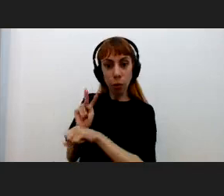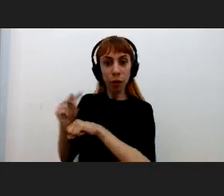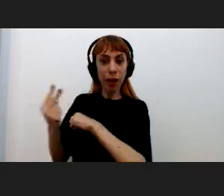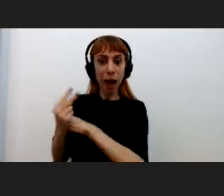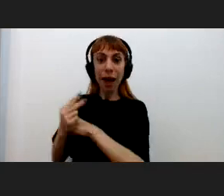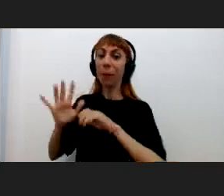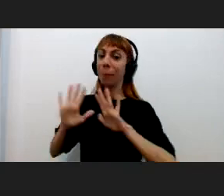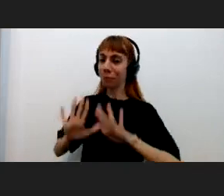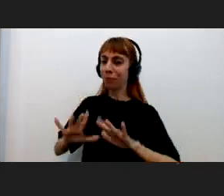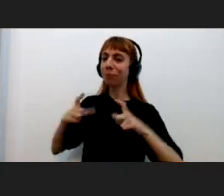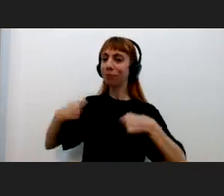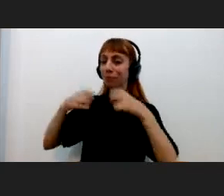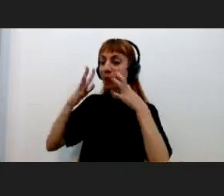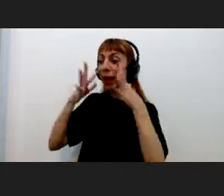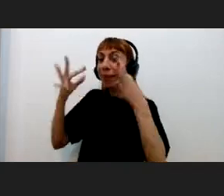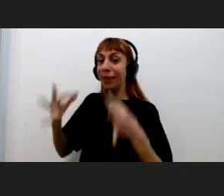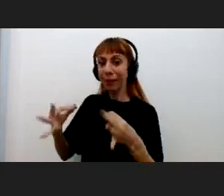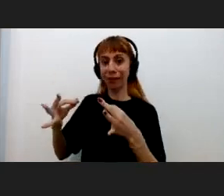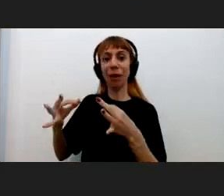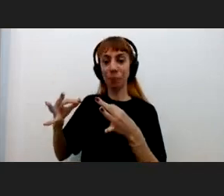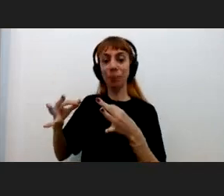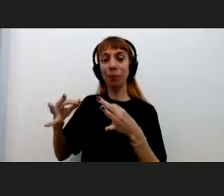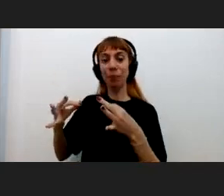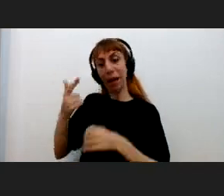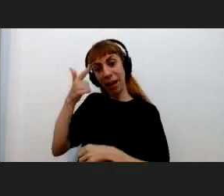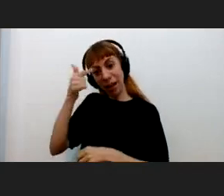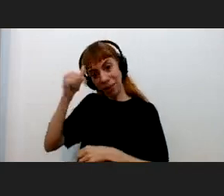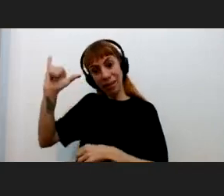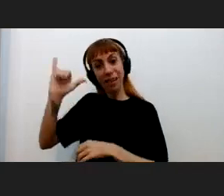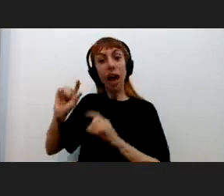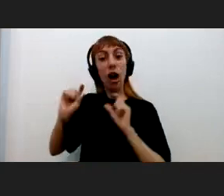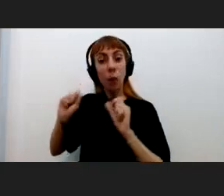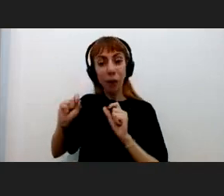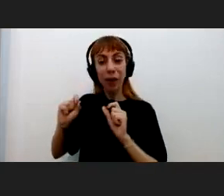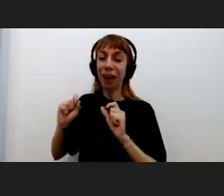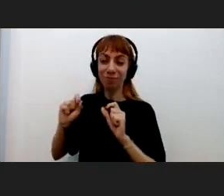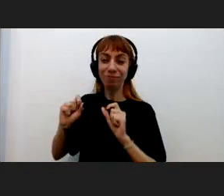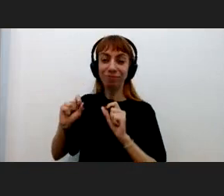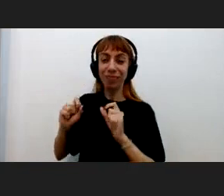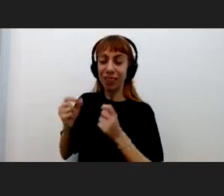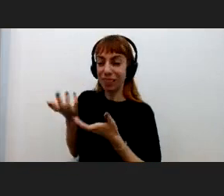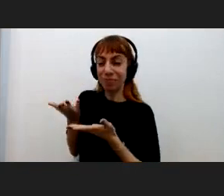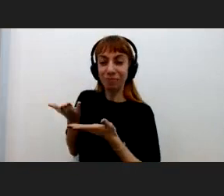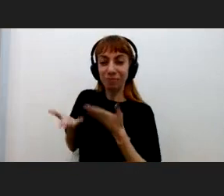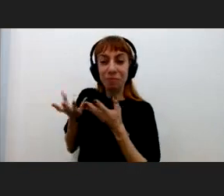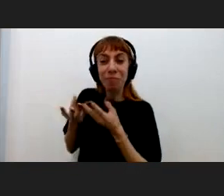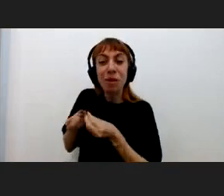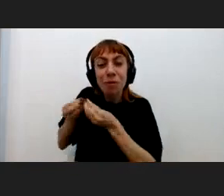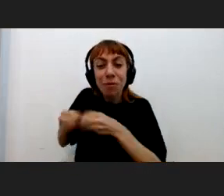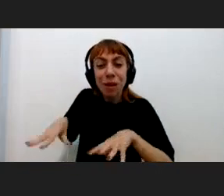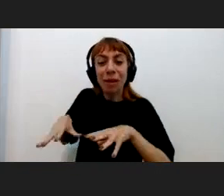pessoa que vai reproduzir a violência, né? Então, a gente tem mesmo poucas possibilidades